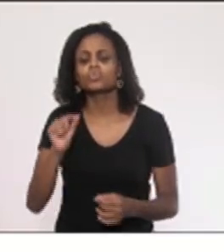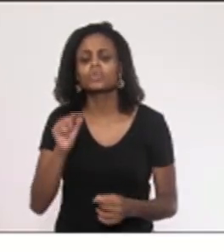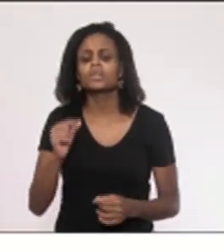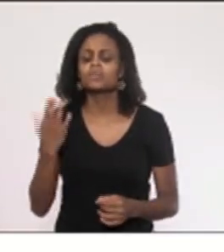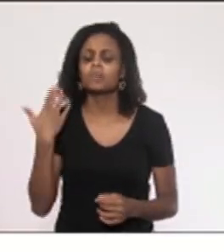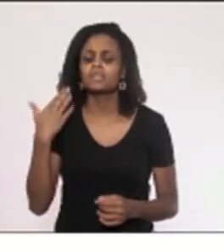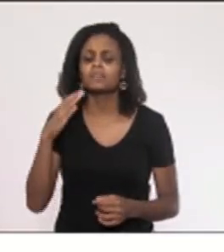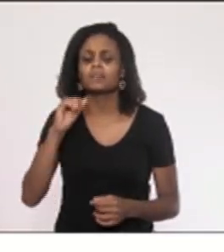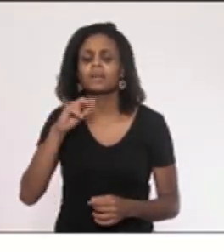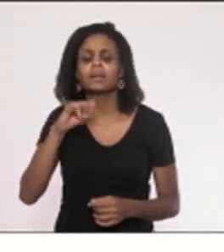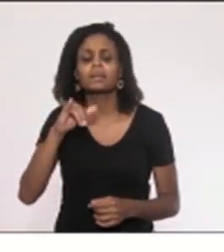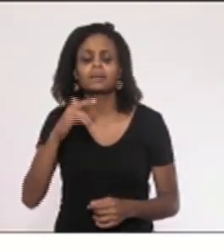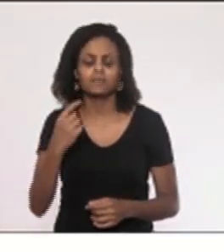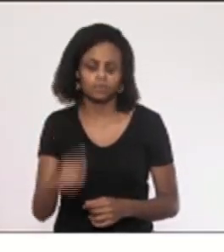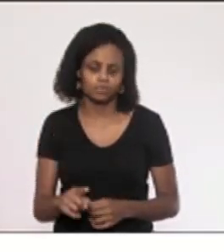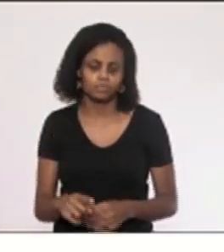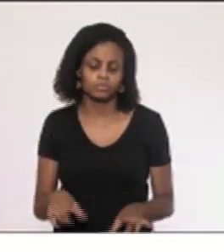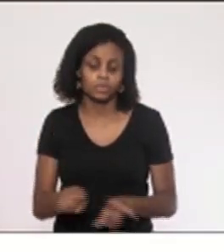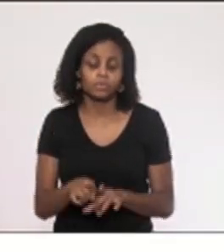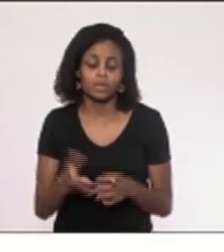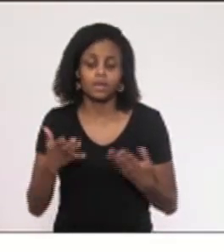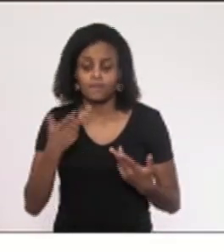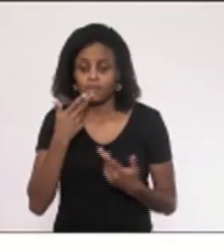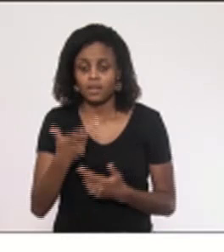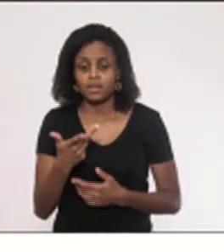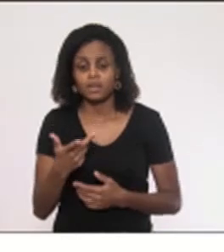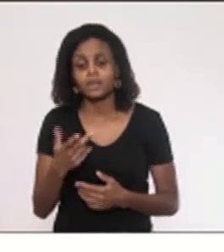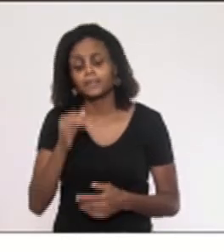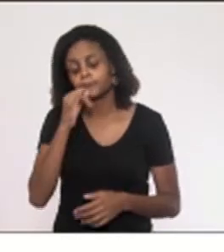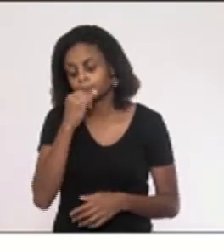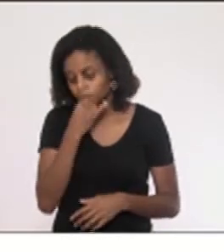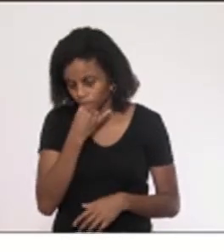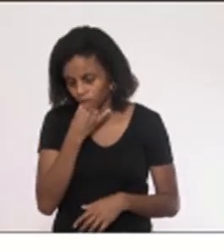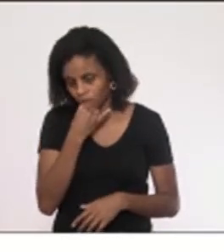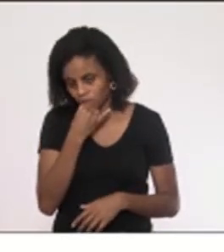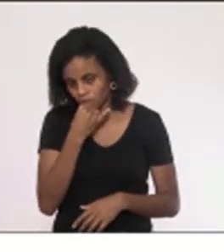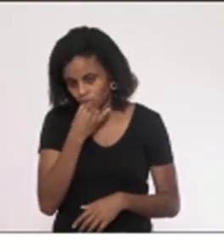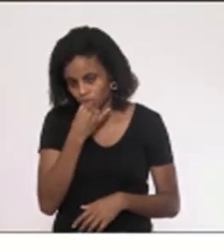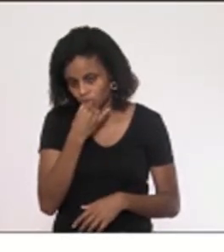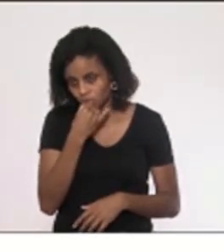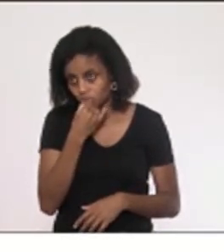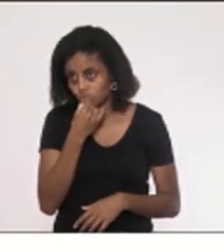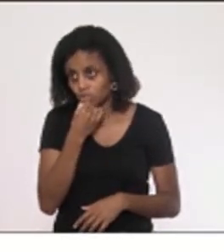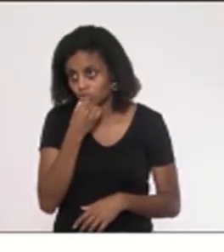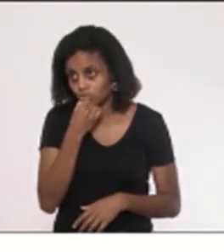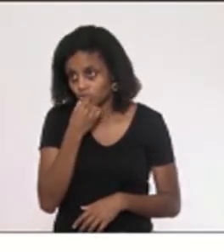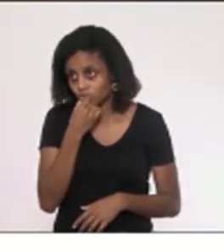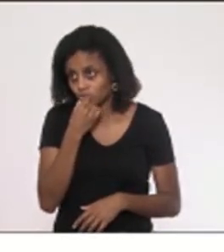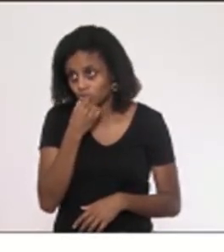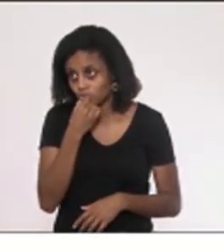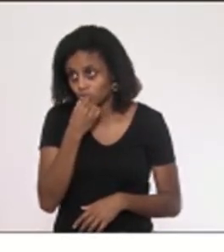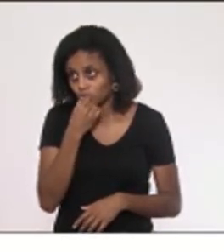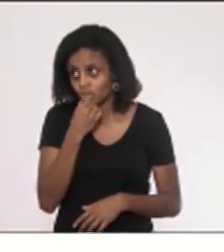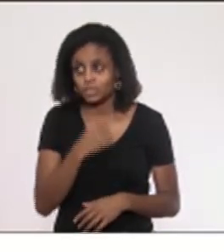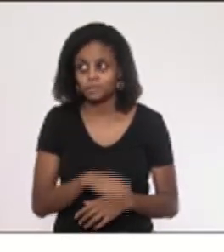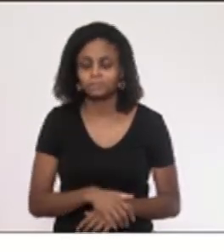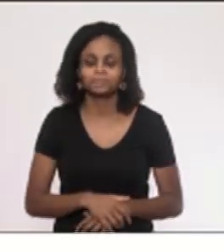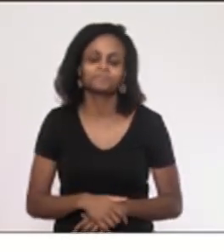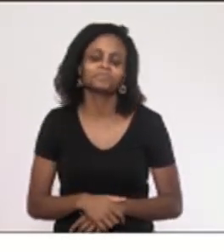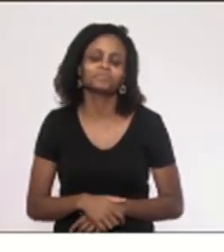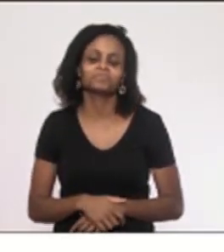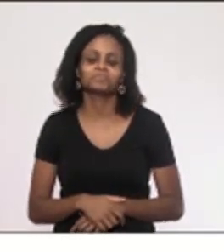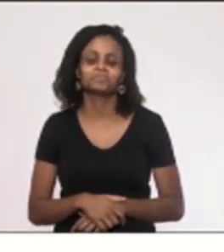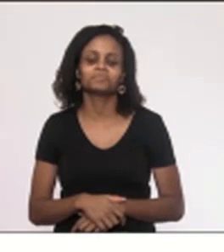Canecão. Quero dizer também que, infelizmente, e notem que eu não estou trazendo aqui essa